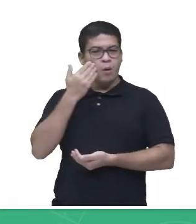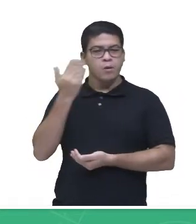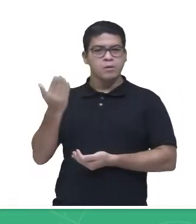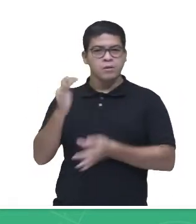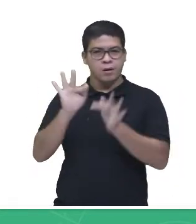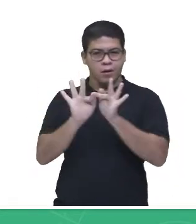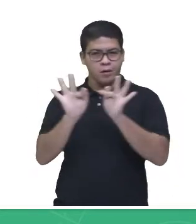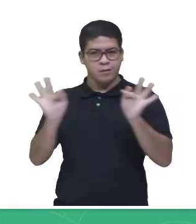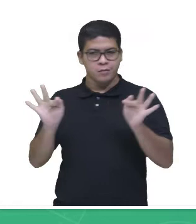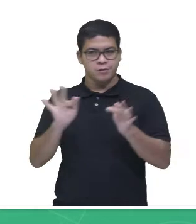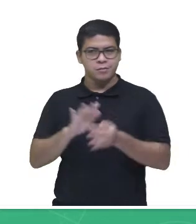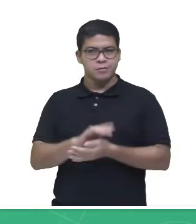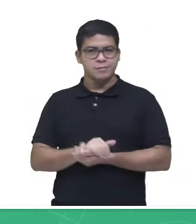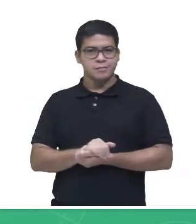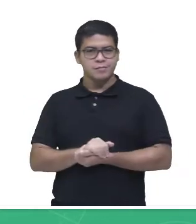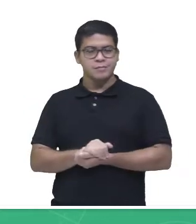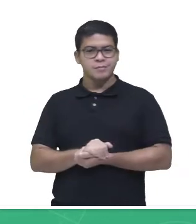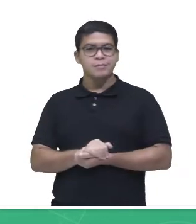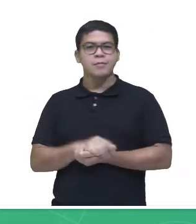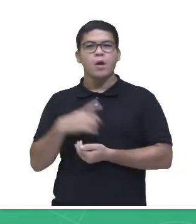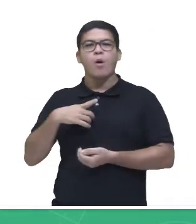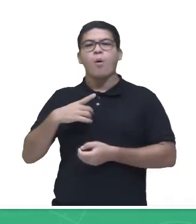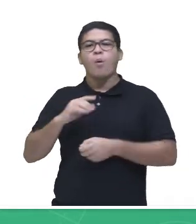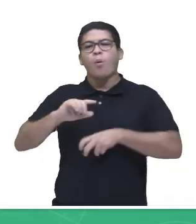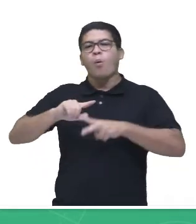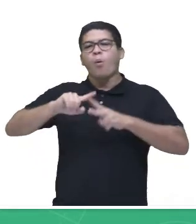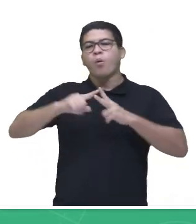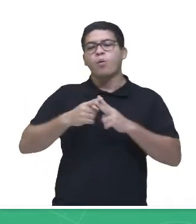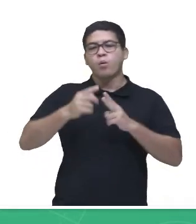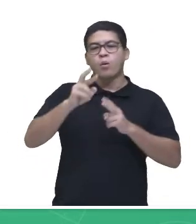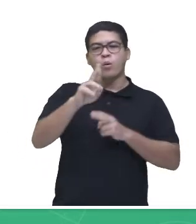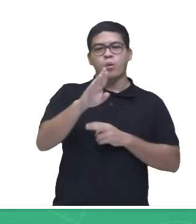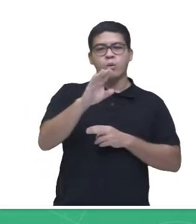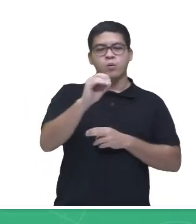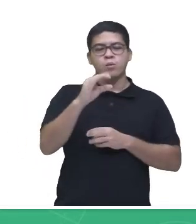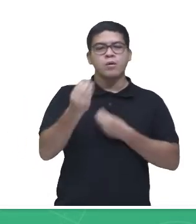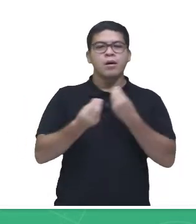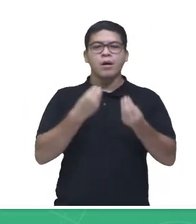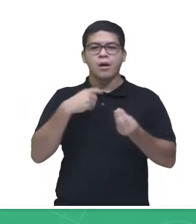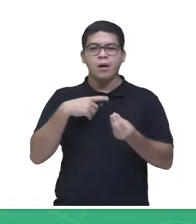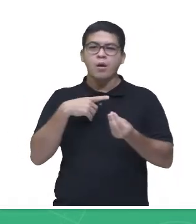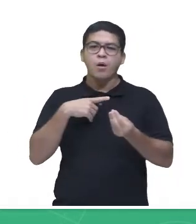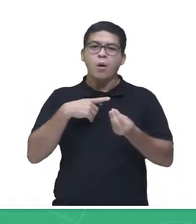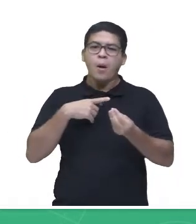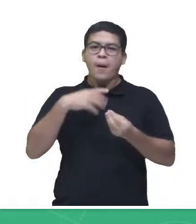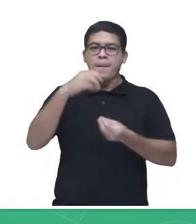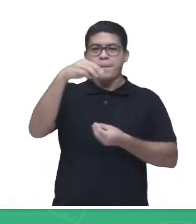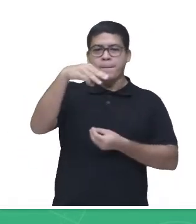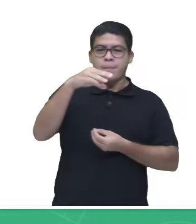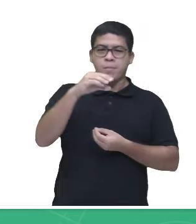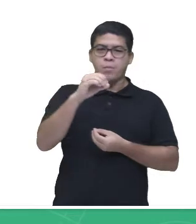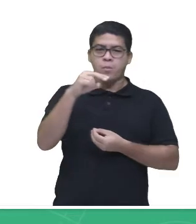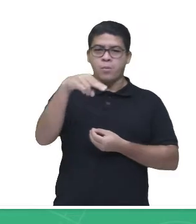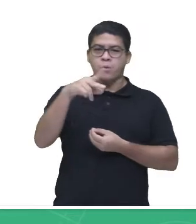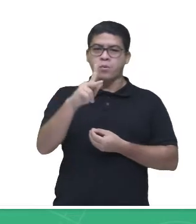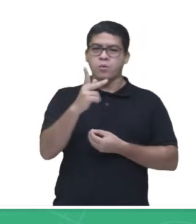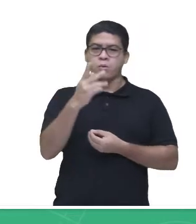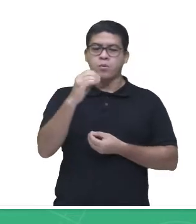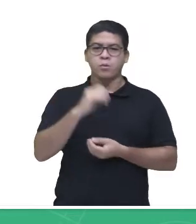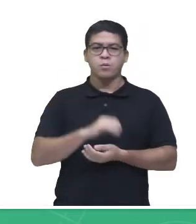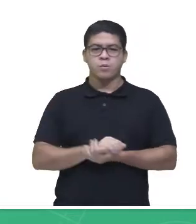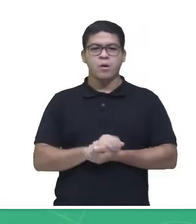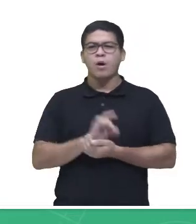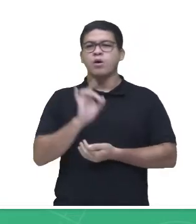nena demonio ha roto la pierna izquierda. La nena demonio. Monio aqui é só,